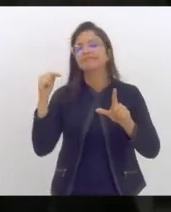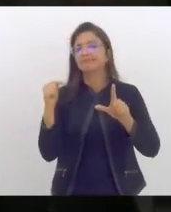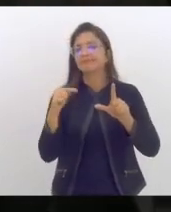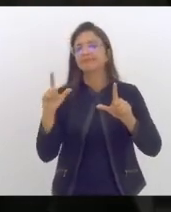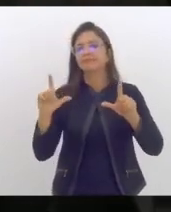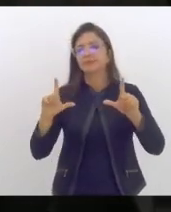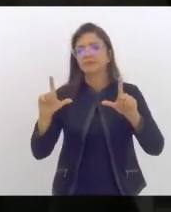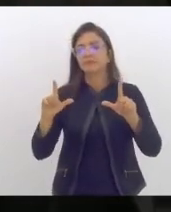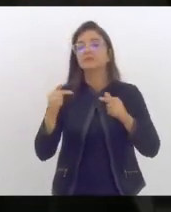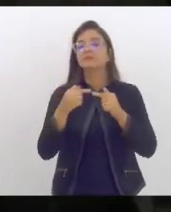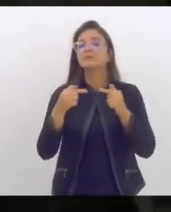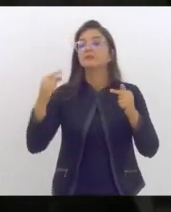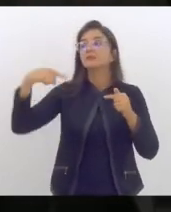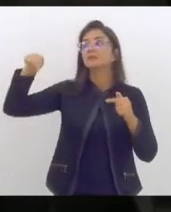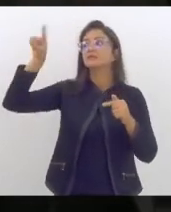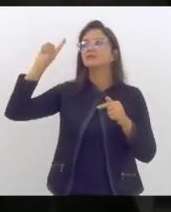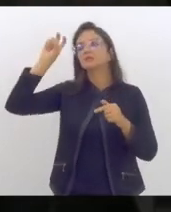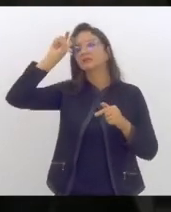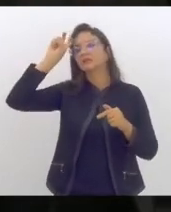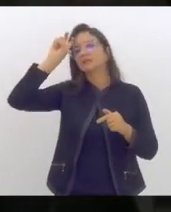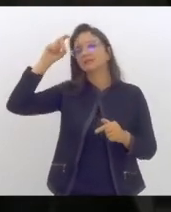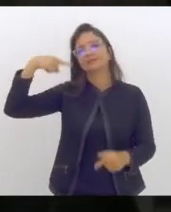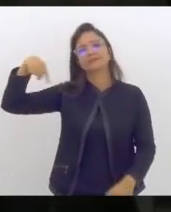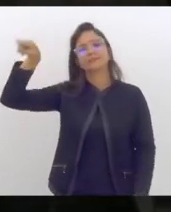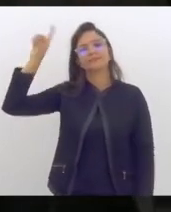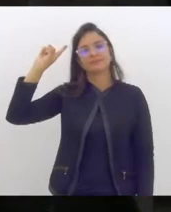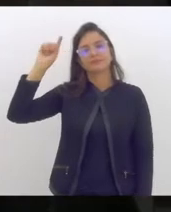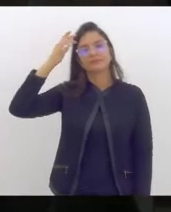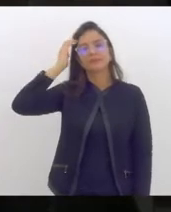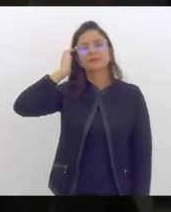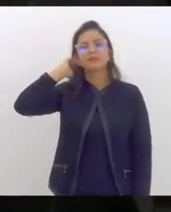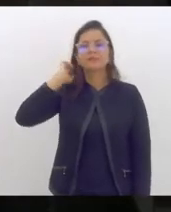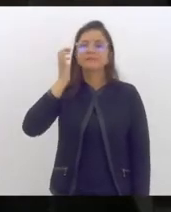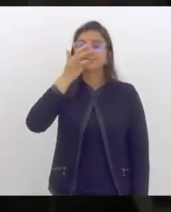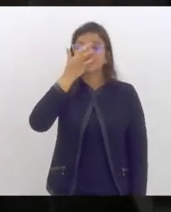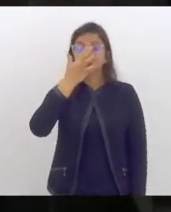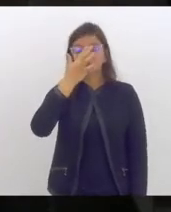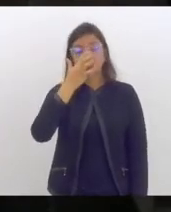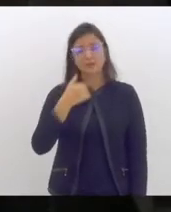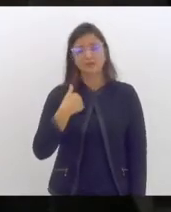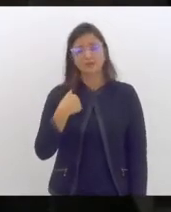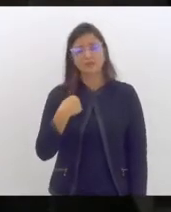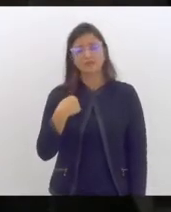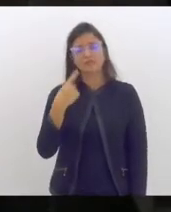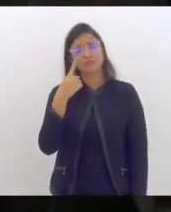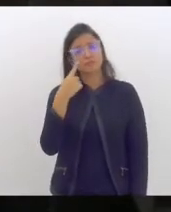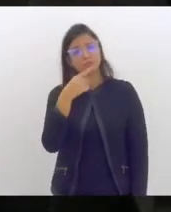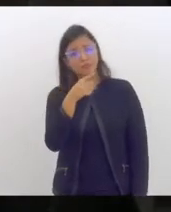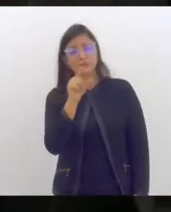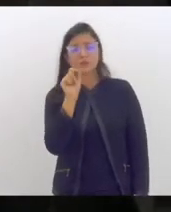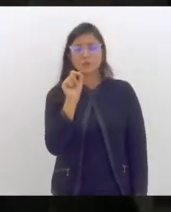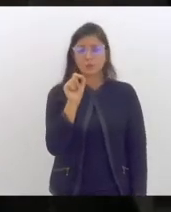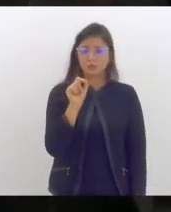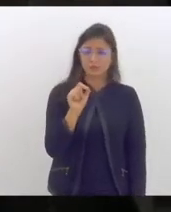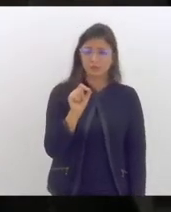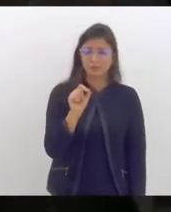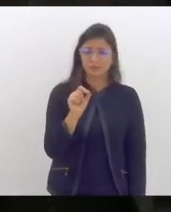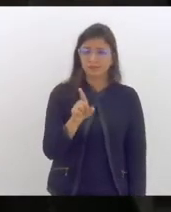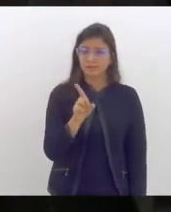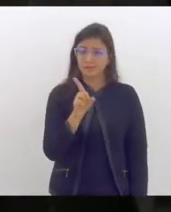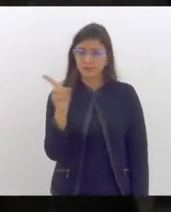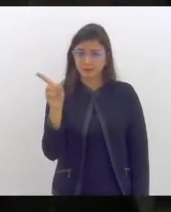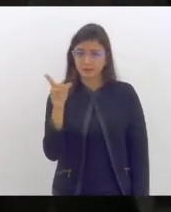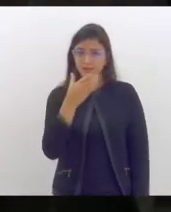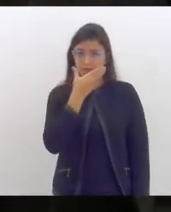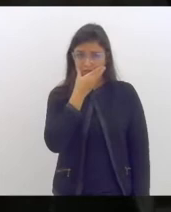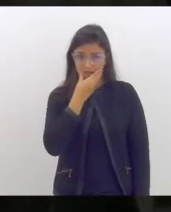da semana passada, é que eu vim a saber que o mesmo